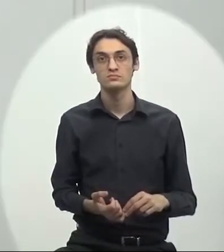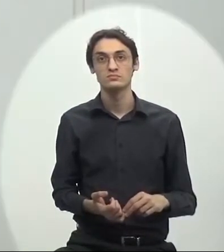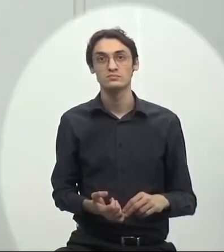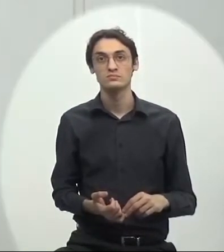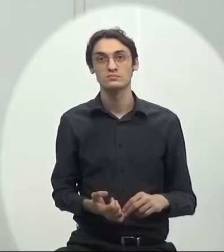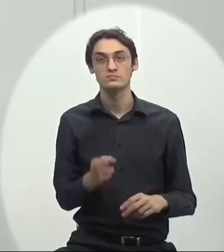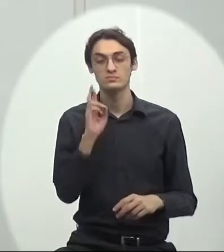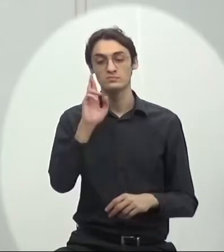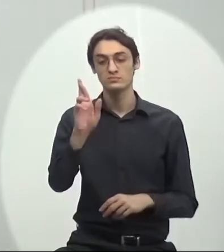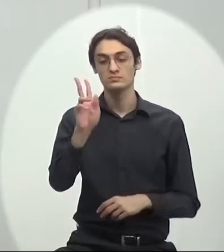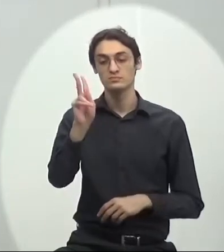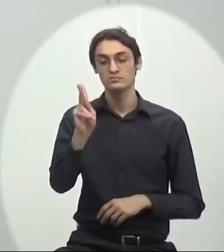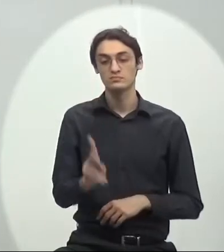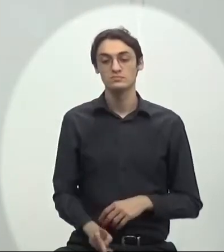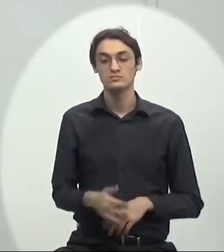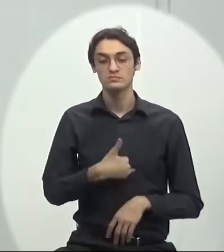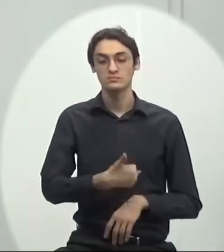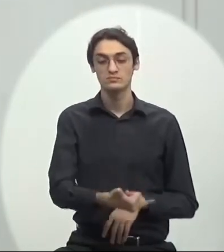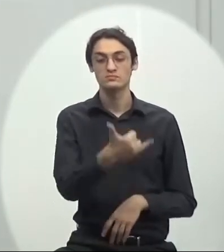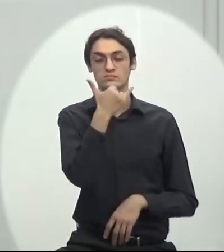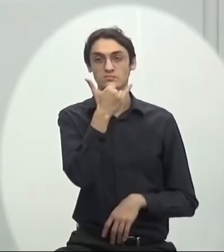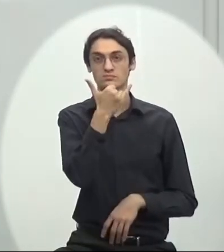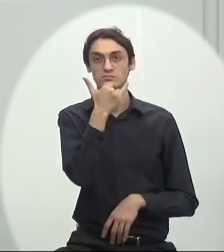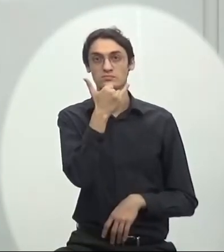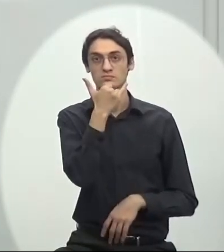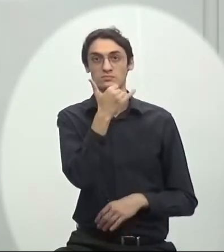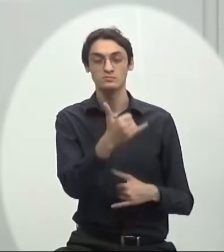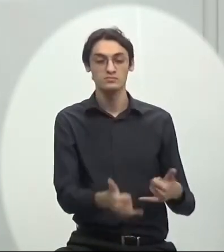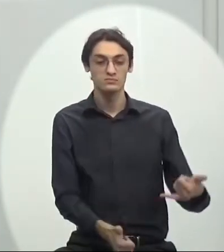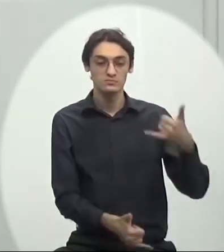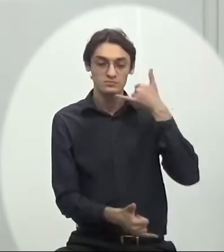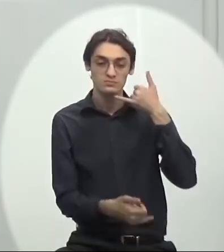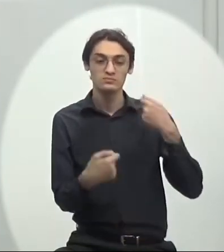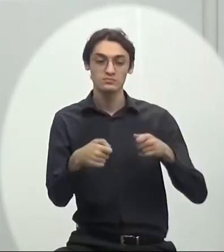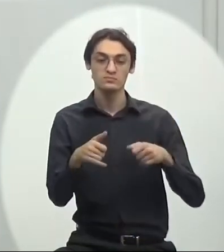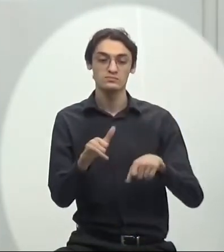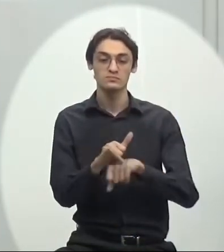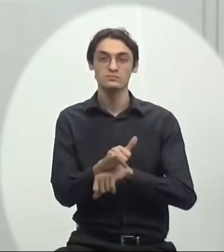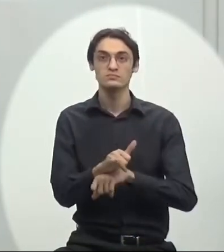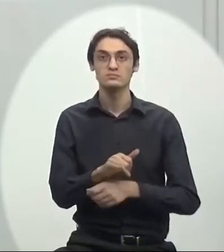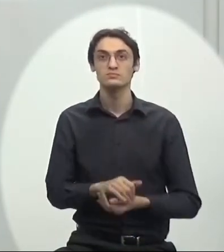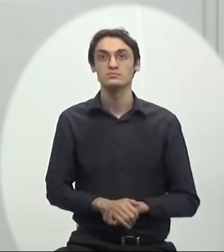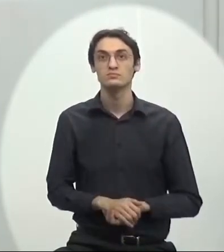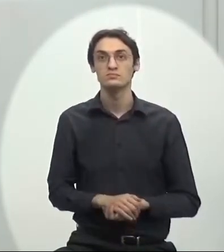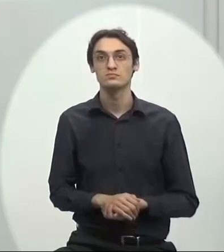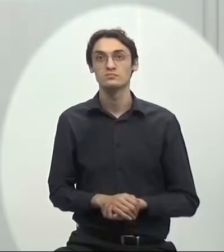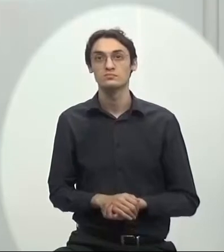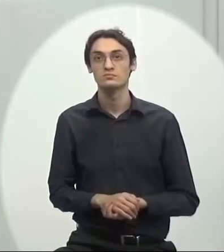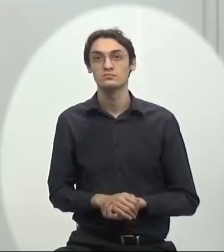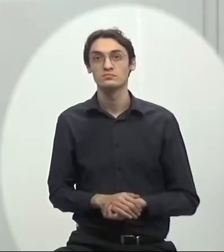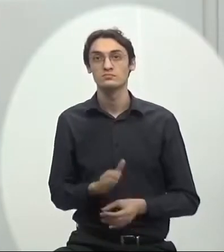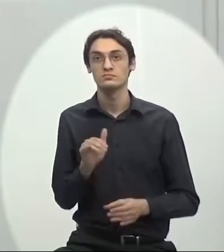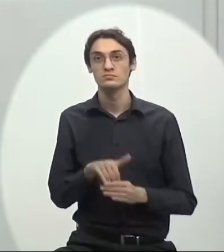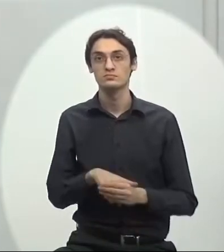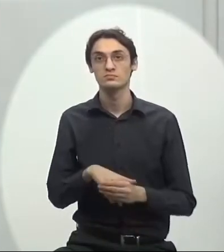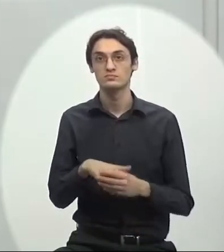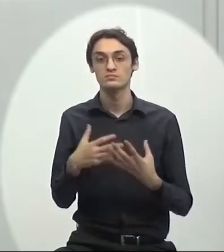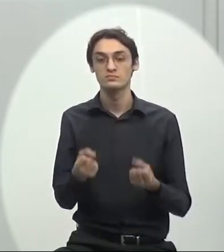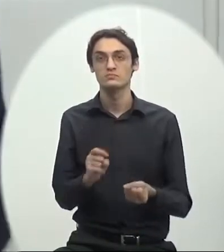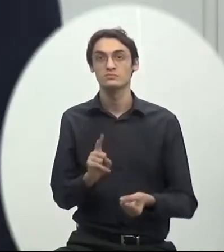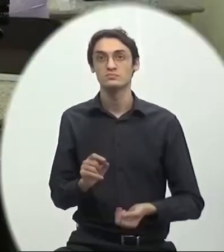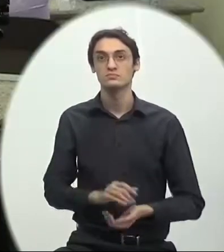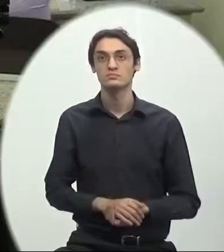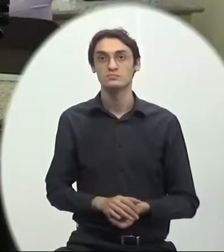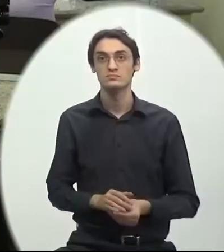Senhor presidente, desculpa, mas eu recebi uma ligação, fui obrigado a me assentar para atender e o meu voto também é contra, senhor presidente.